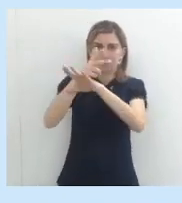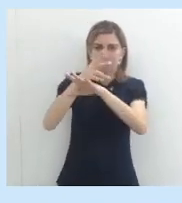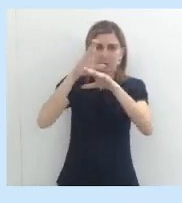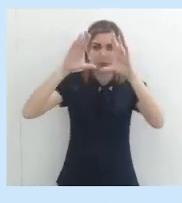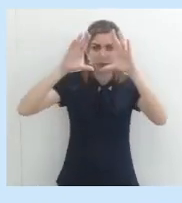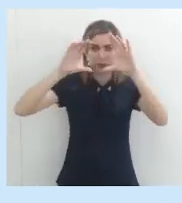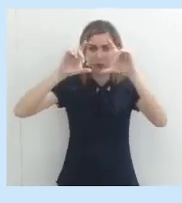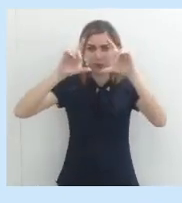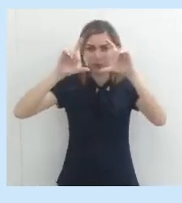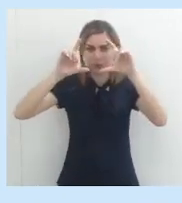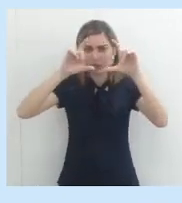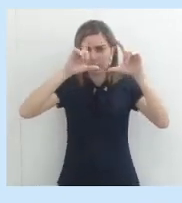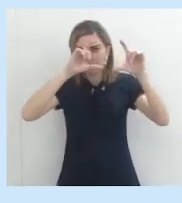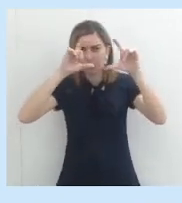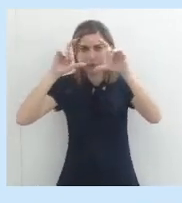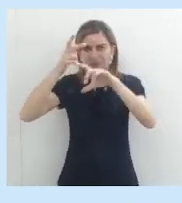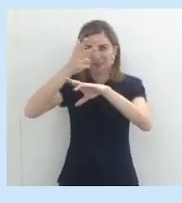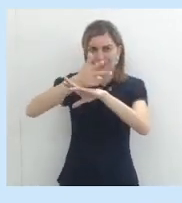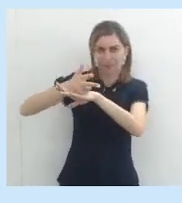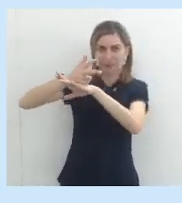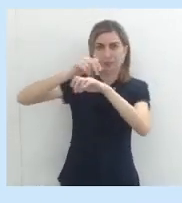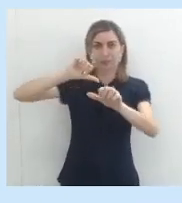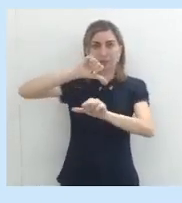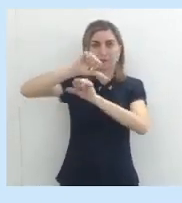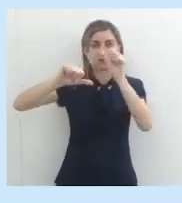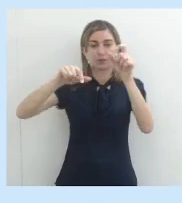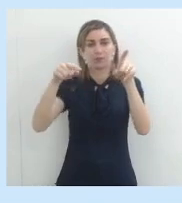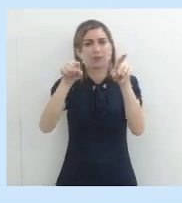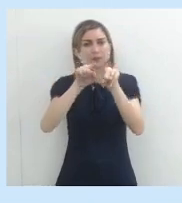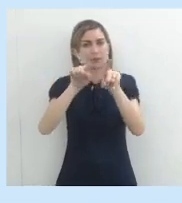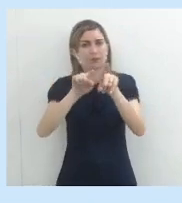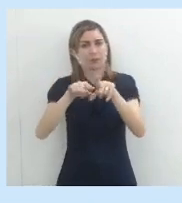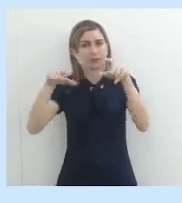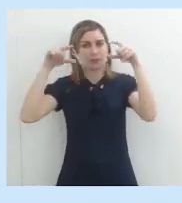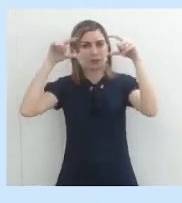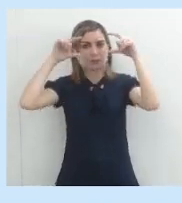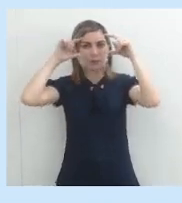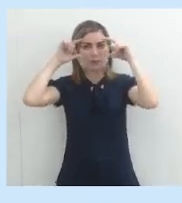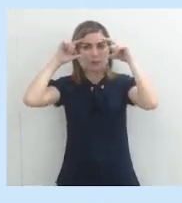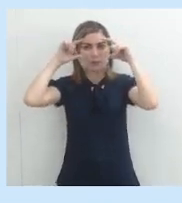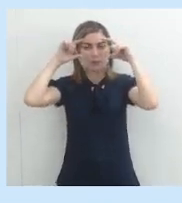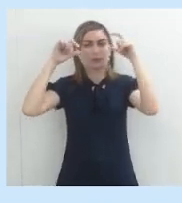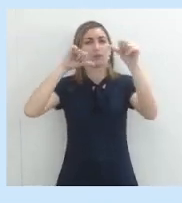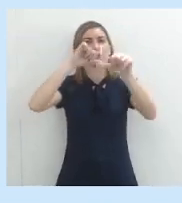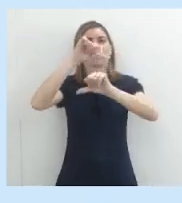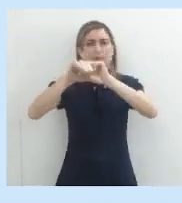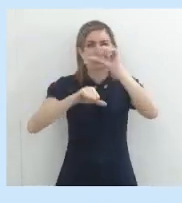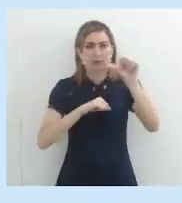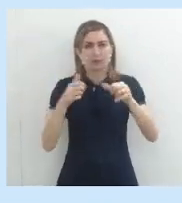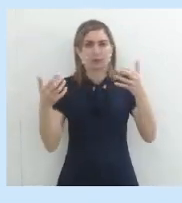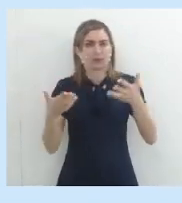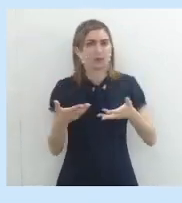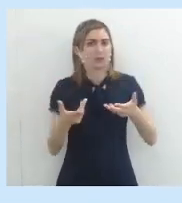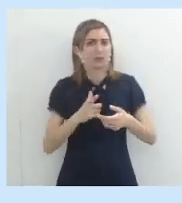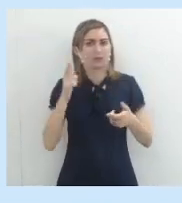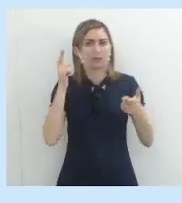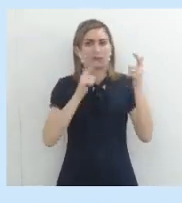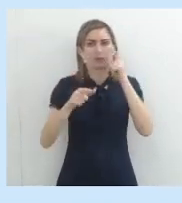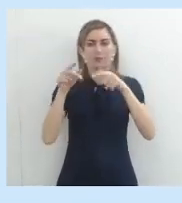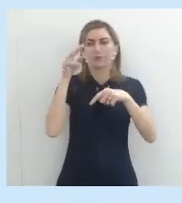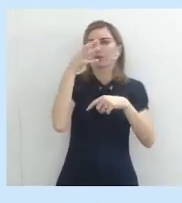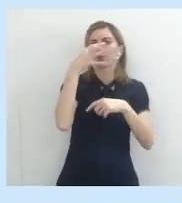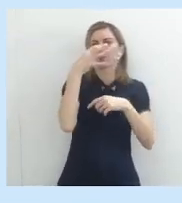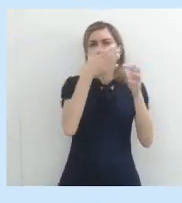de se fazer os filmes em 3 dimensões, o óculos que o público usa também mudou. Então, hoje em dia, a gente consegue assistir um